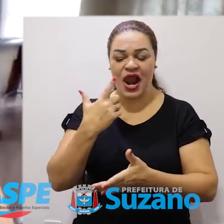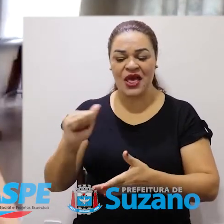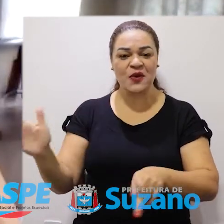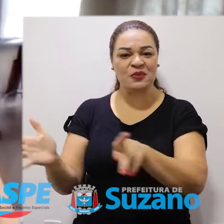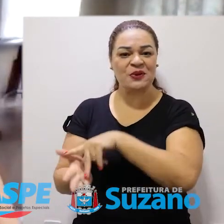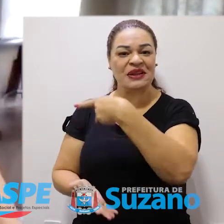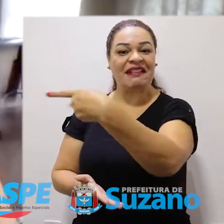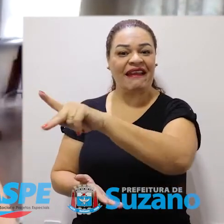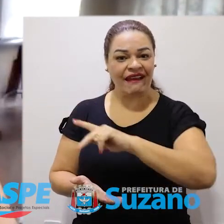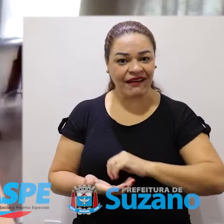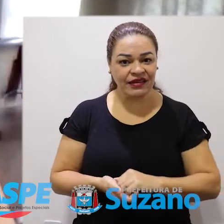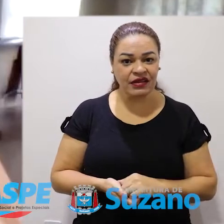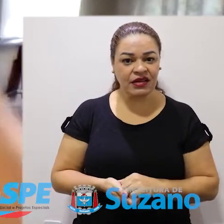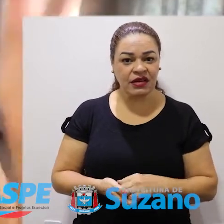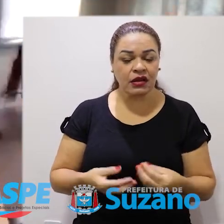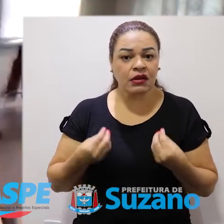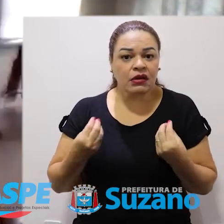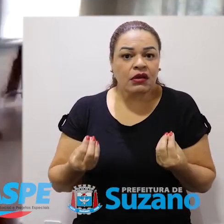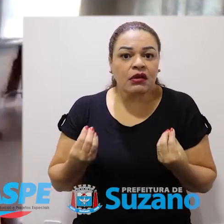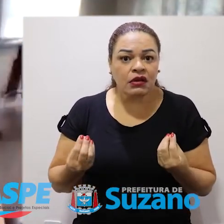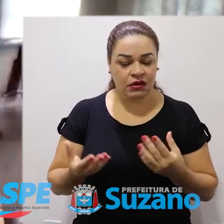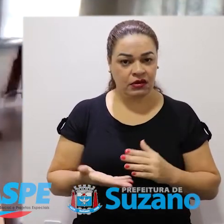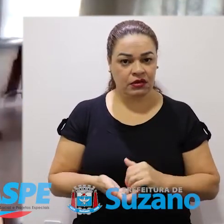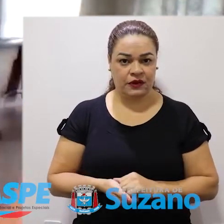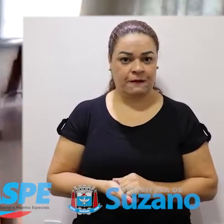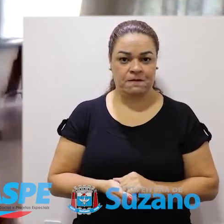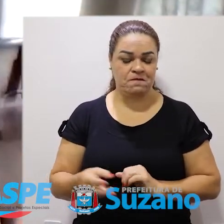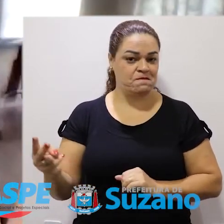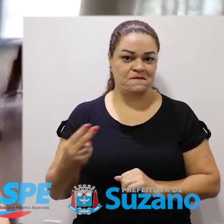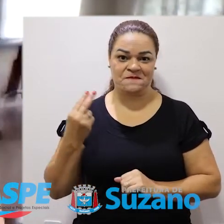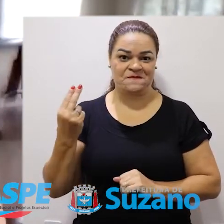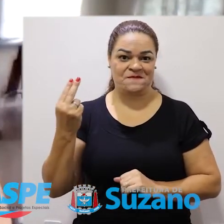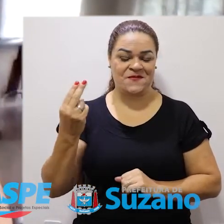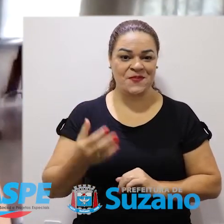vai dar conta dessa constituição dela enquanto pessoa.